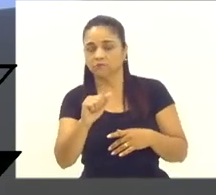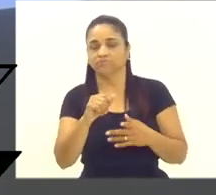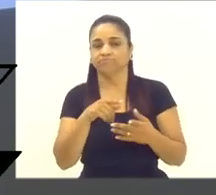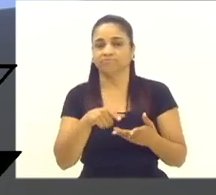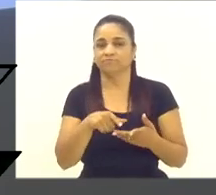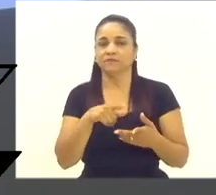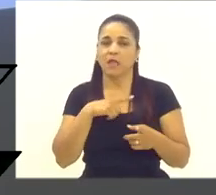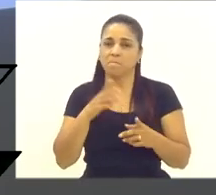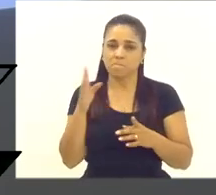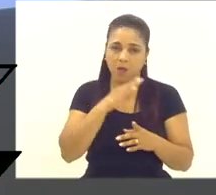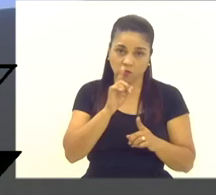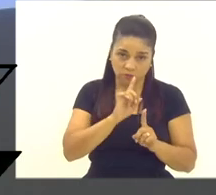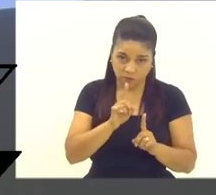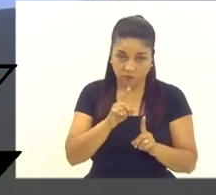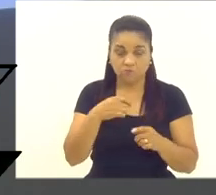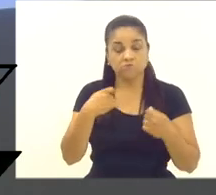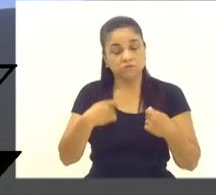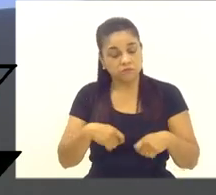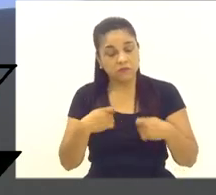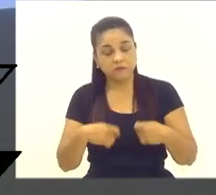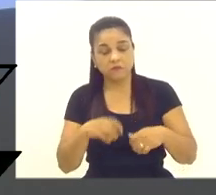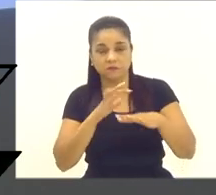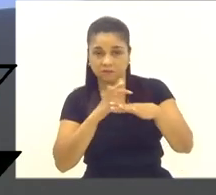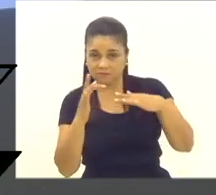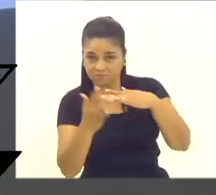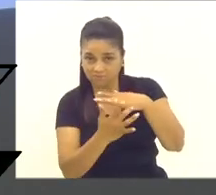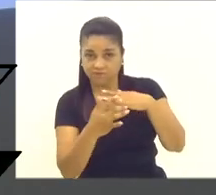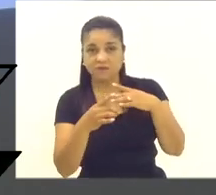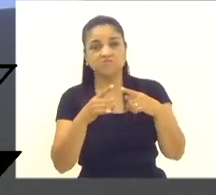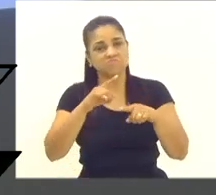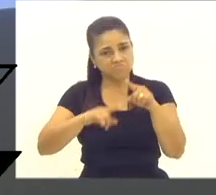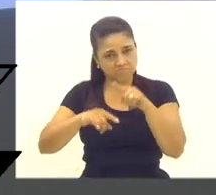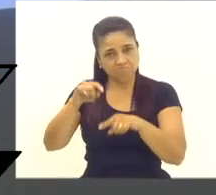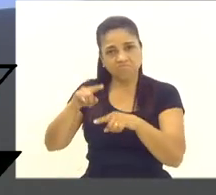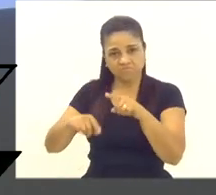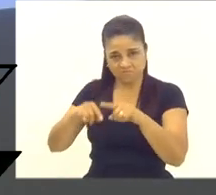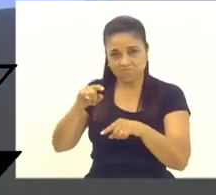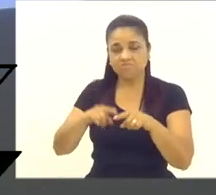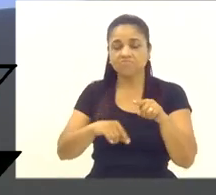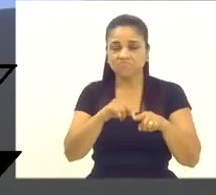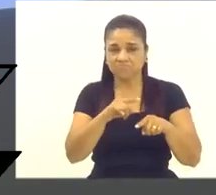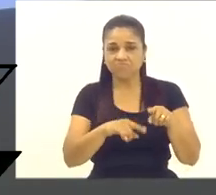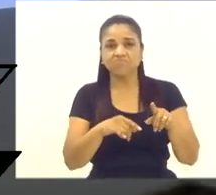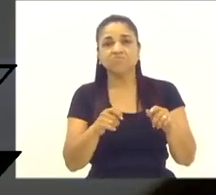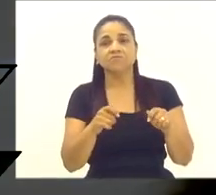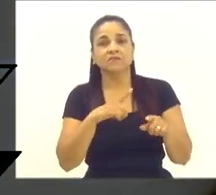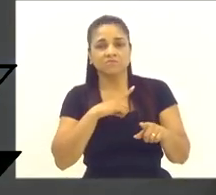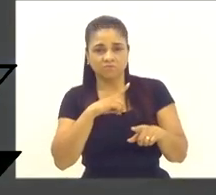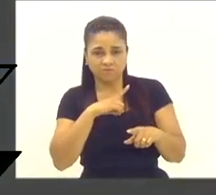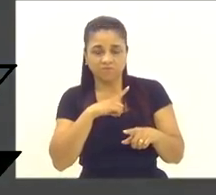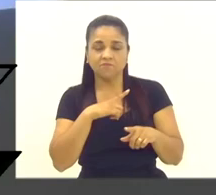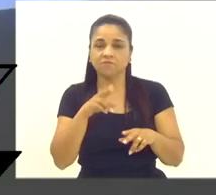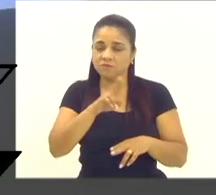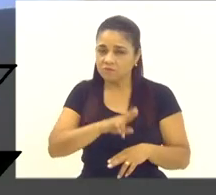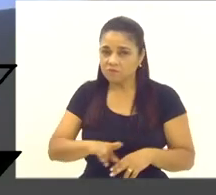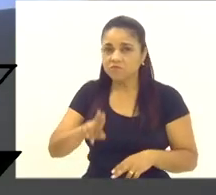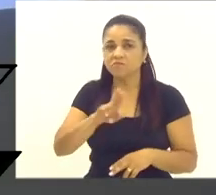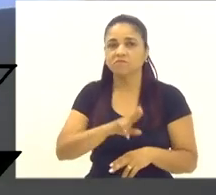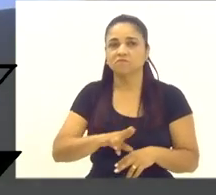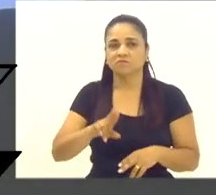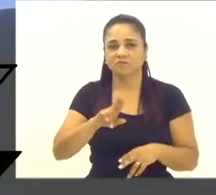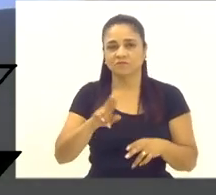ela é do mal mas a gente tem aí ferramentas automatizadas que podem servir inclusive para